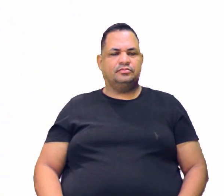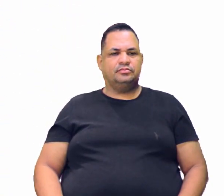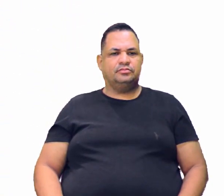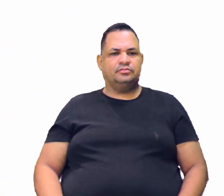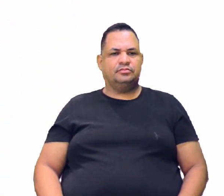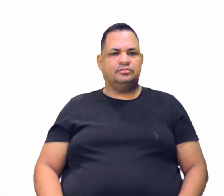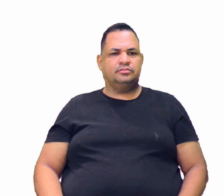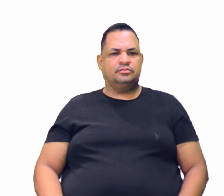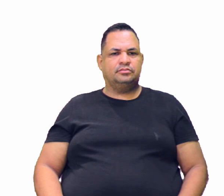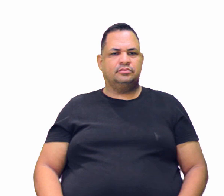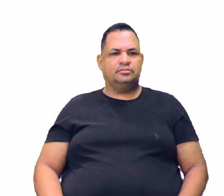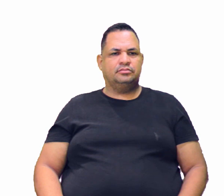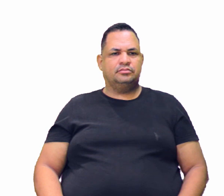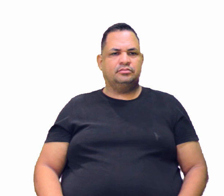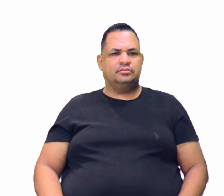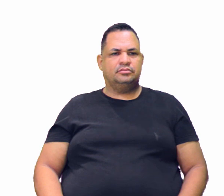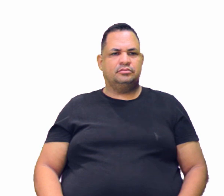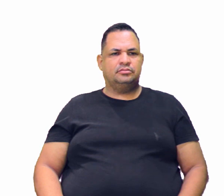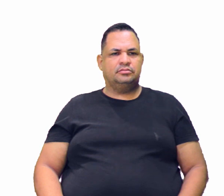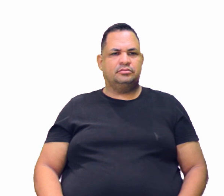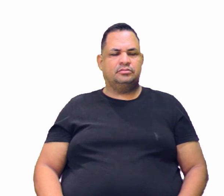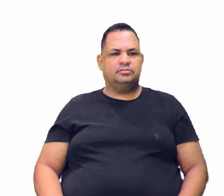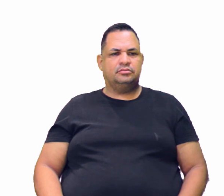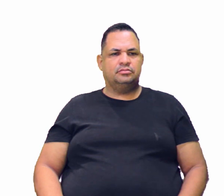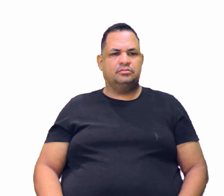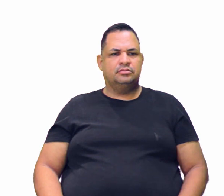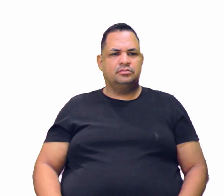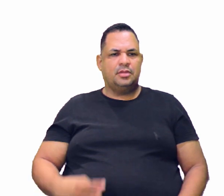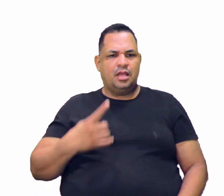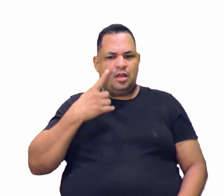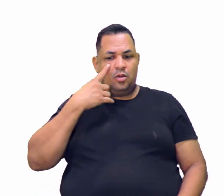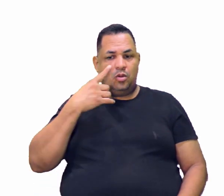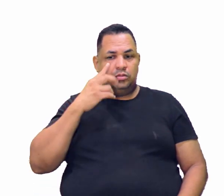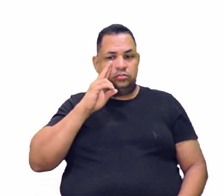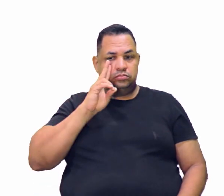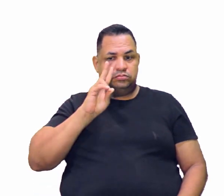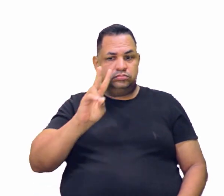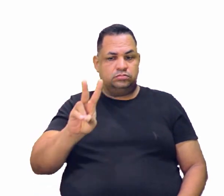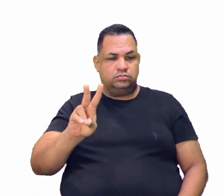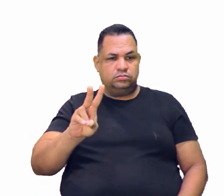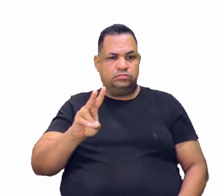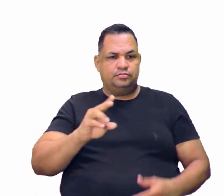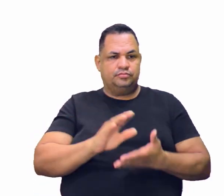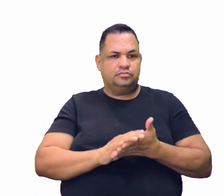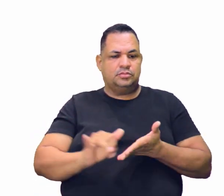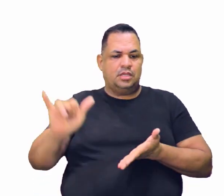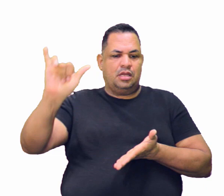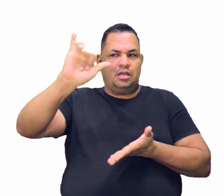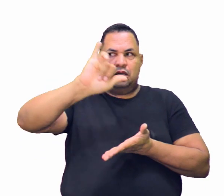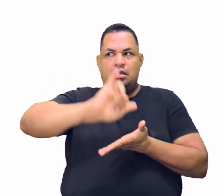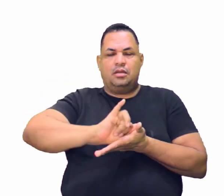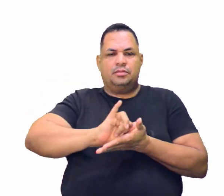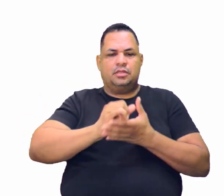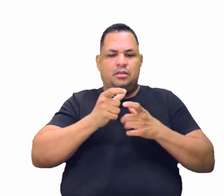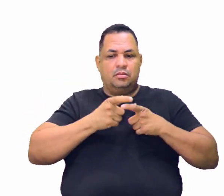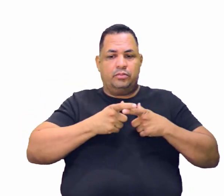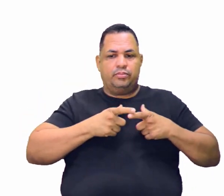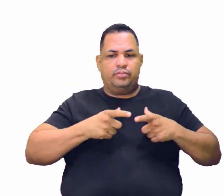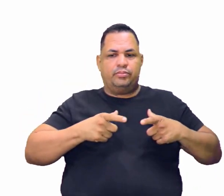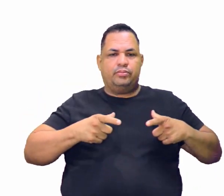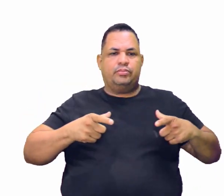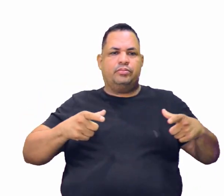Aqui nós temos a olhos vistos. A capital crescia a olhos